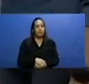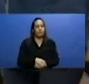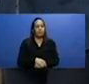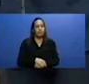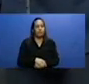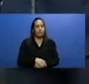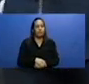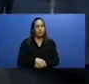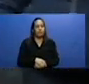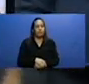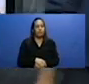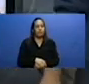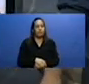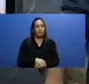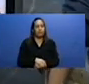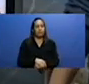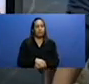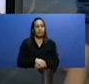Vamos lá.